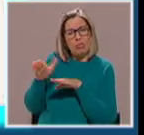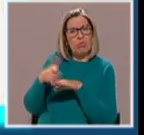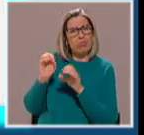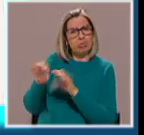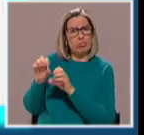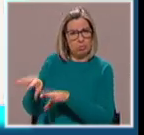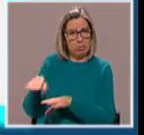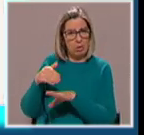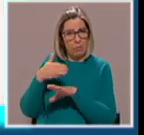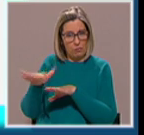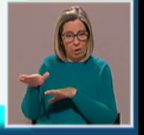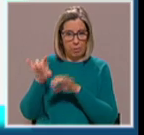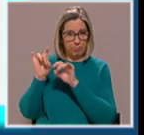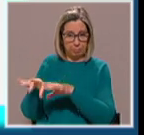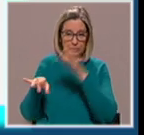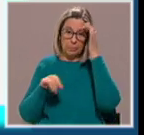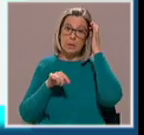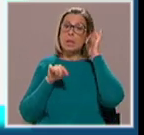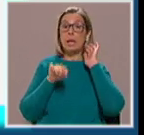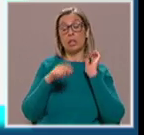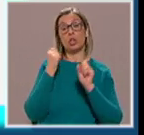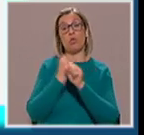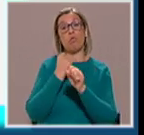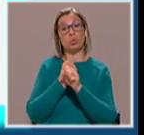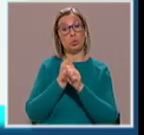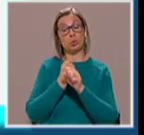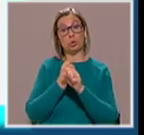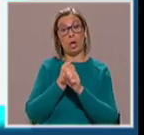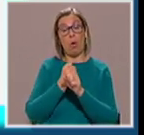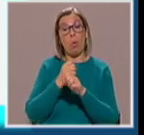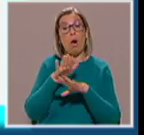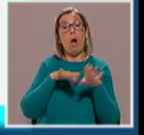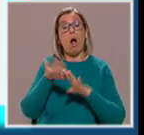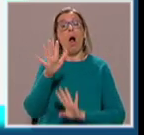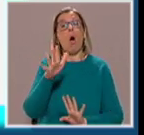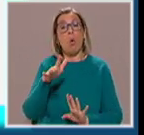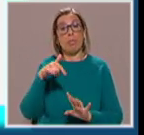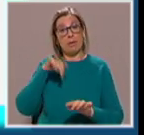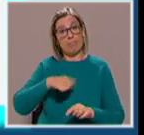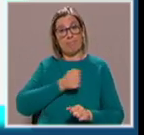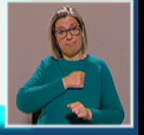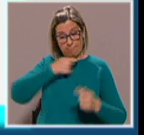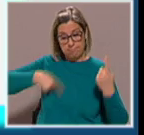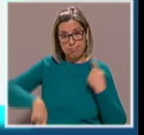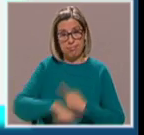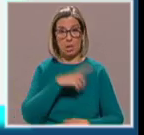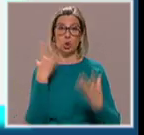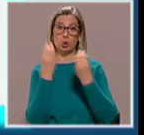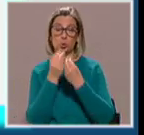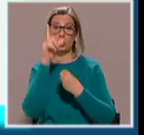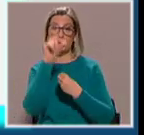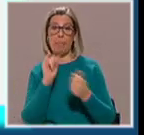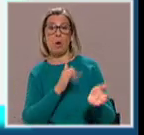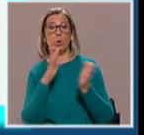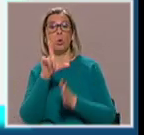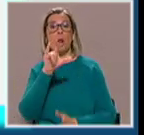Estas funções são desempenhadas pelo sistema cardiovascular com a colaboração do sistema linfático.